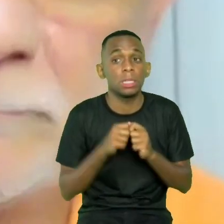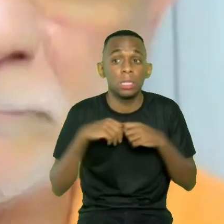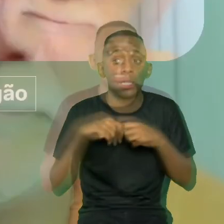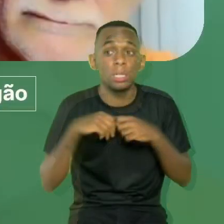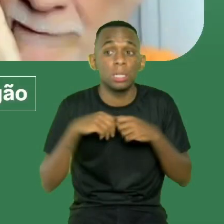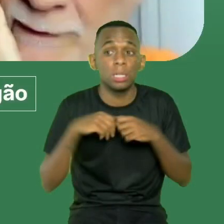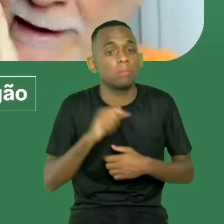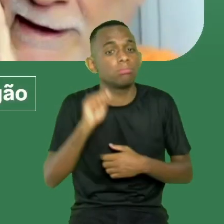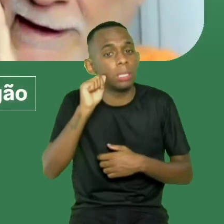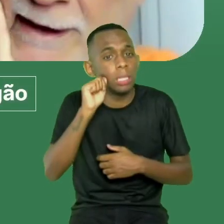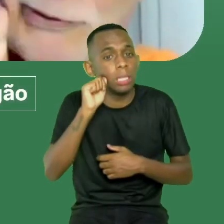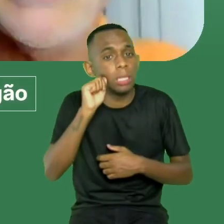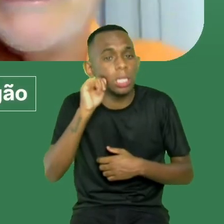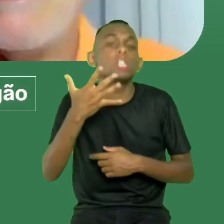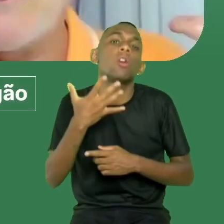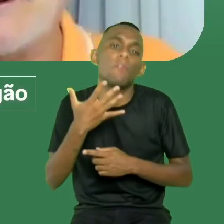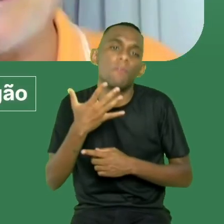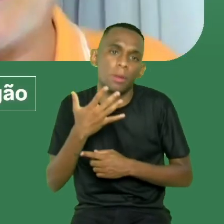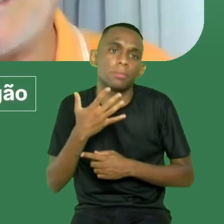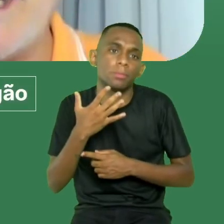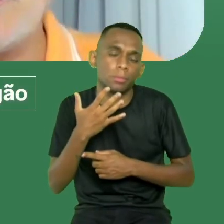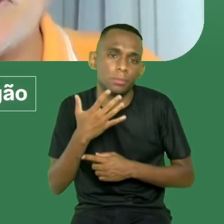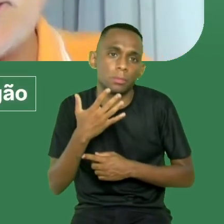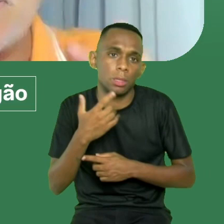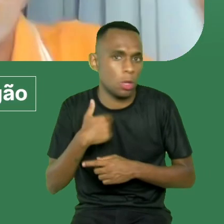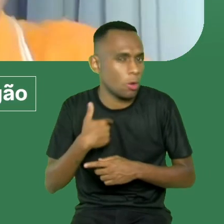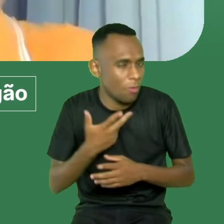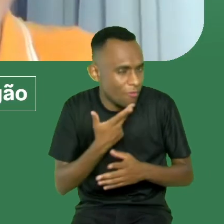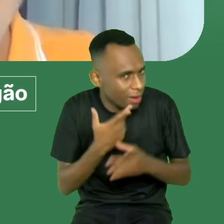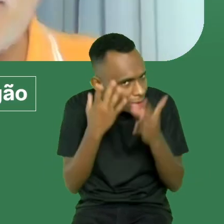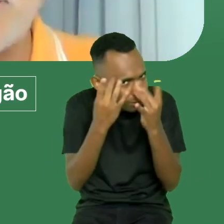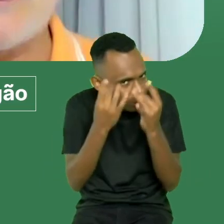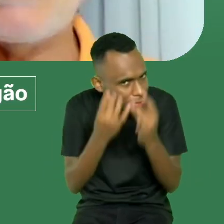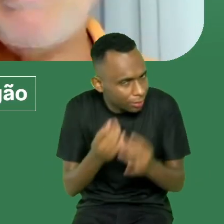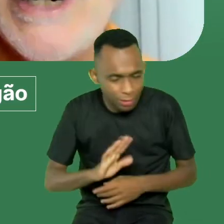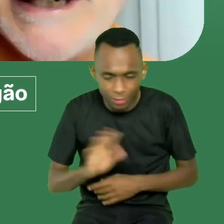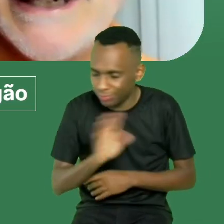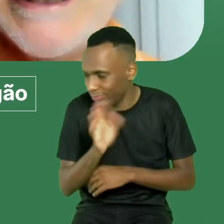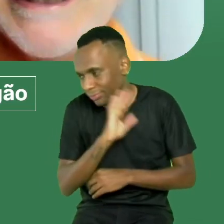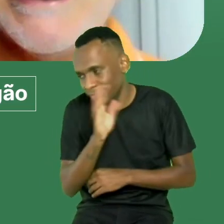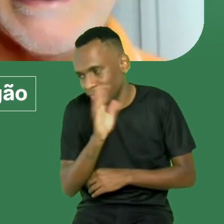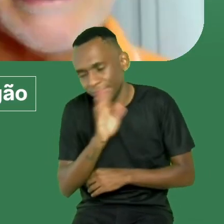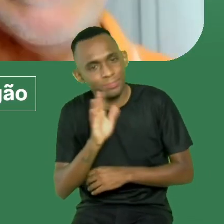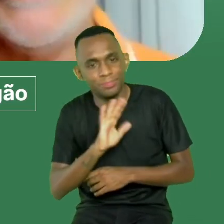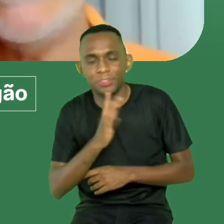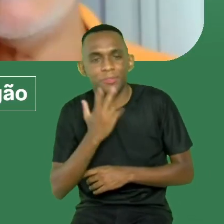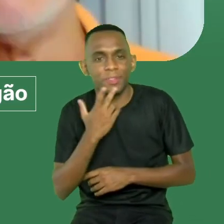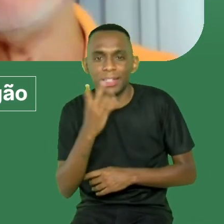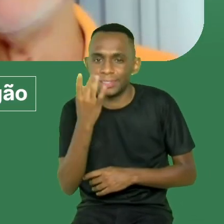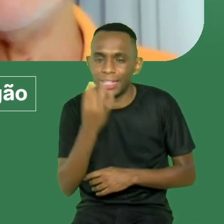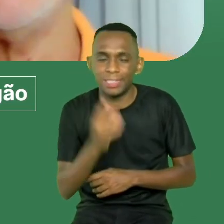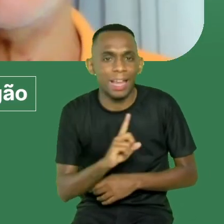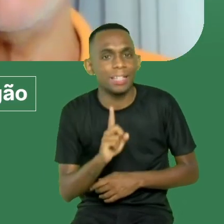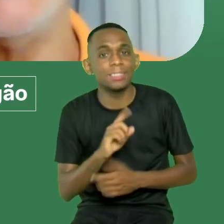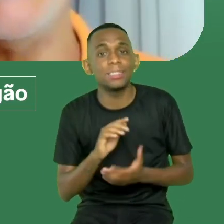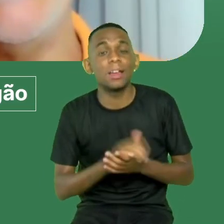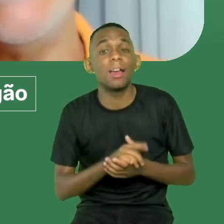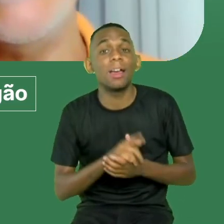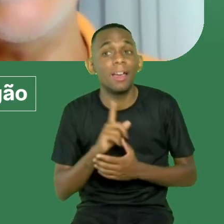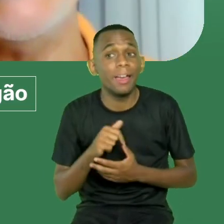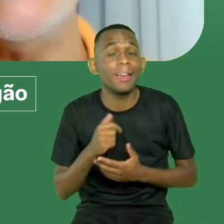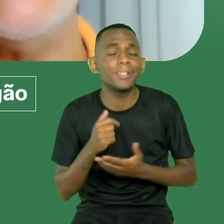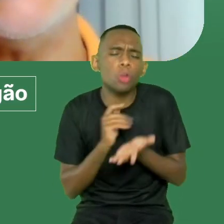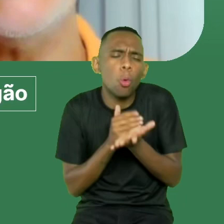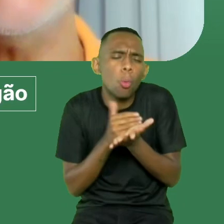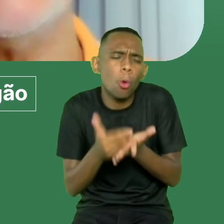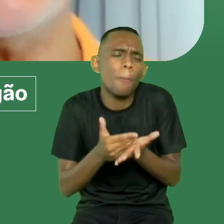decisão, né? Eu não vou entrar muito em detalhes, você já deu É, esse, quase um e aí eu spoiler dei, aí, mas enfim. dei um spoiler só para a gente entrar nesse